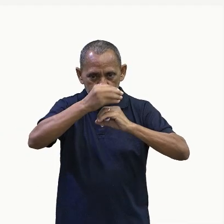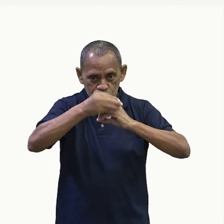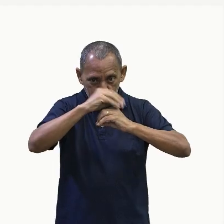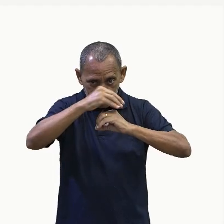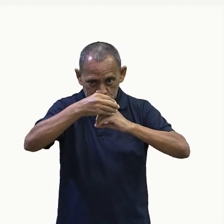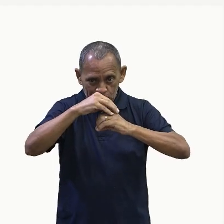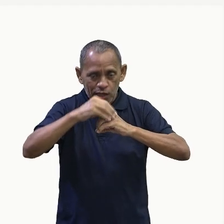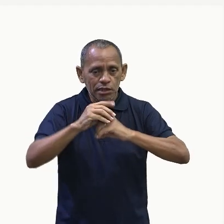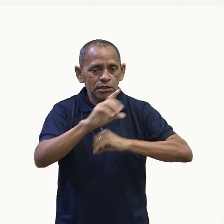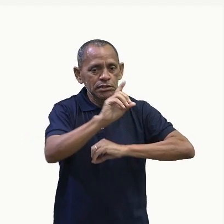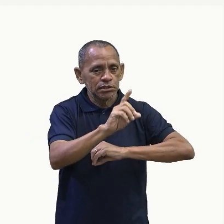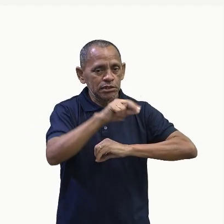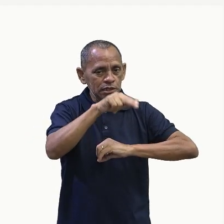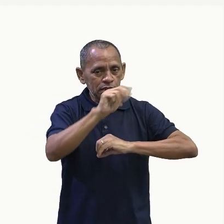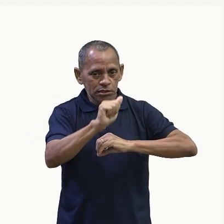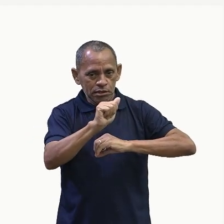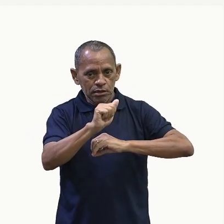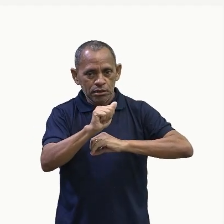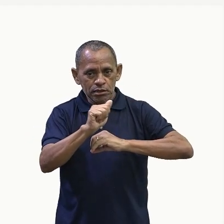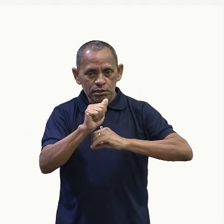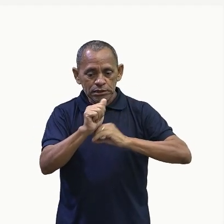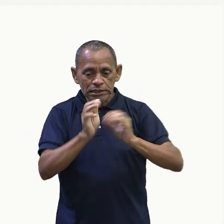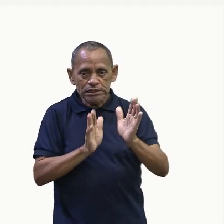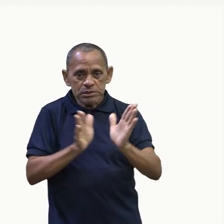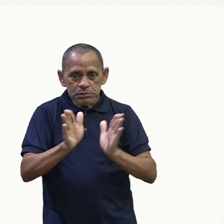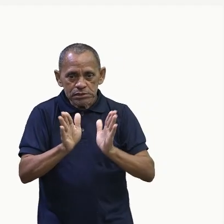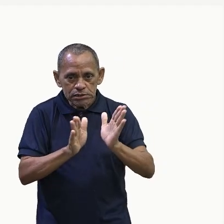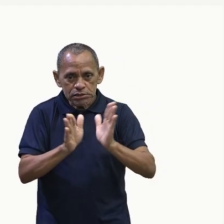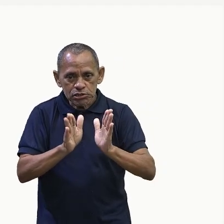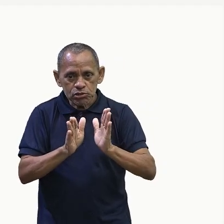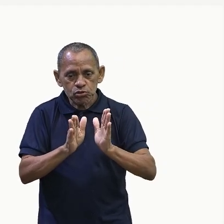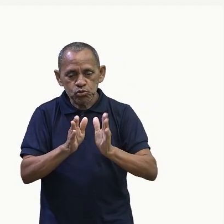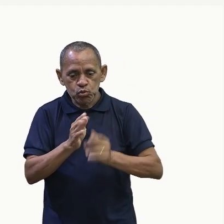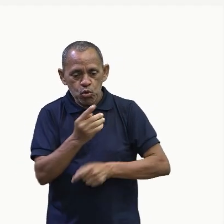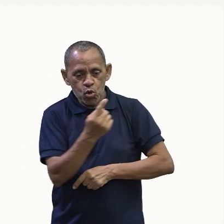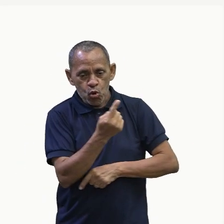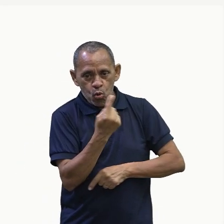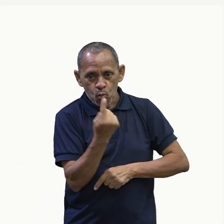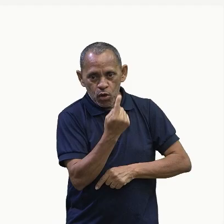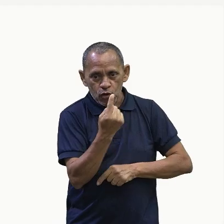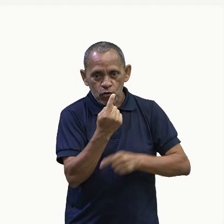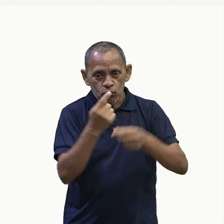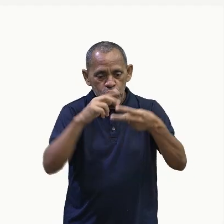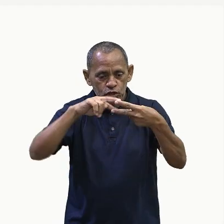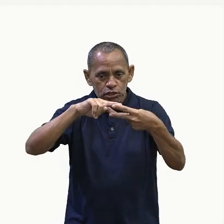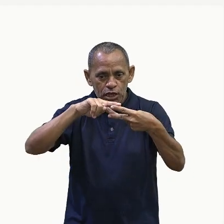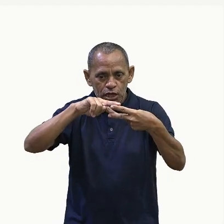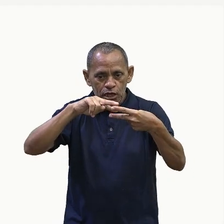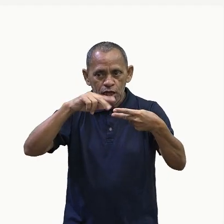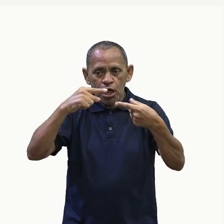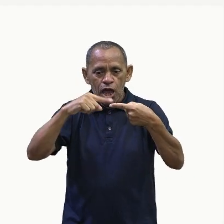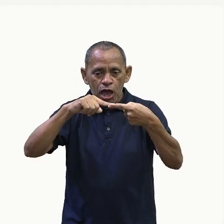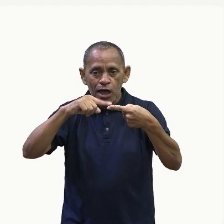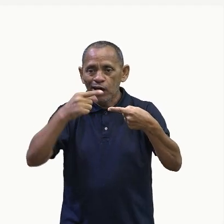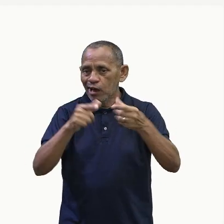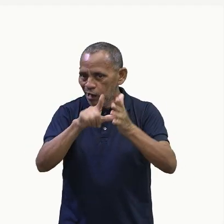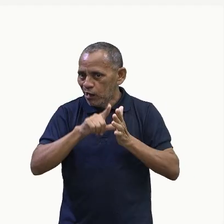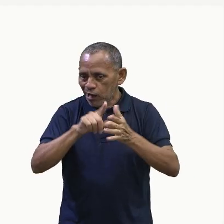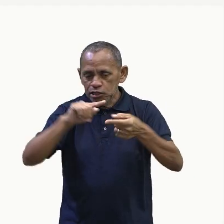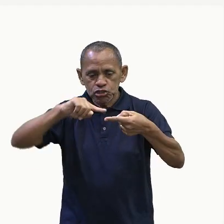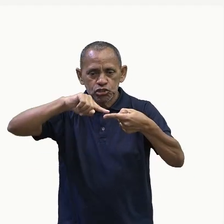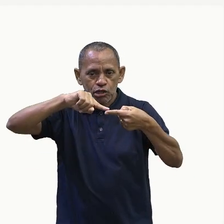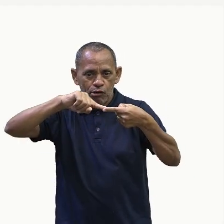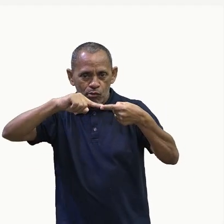DNA. Então, durante esse processo, uma das fitas de DNA se abre em algum ponto dele e serve como